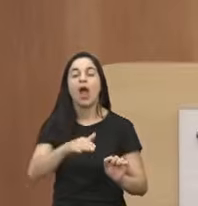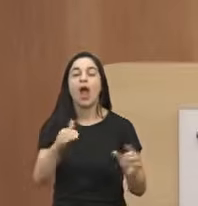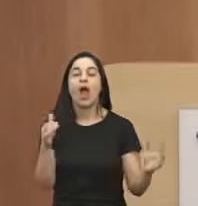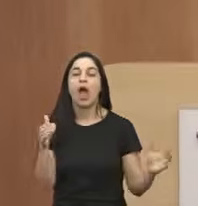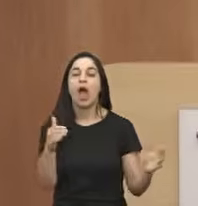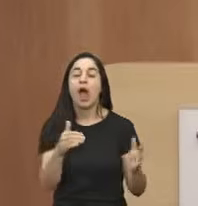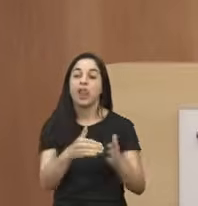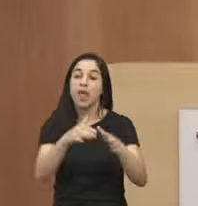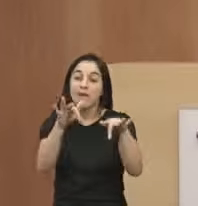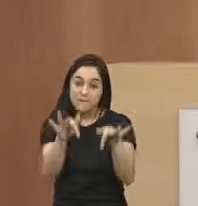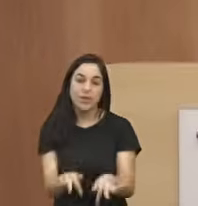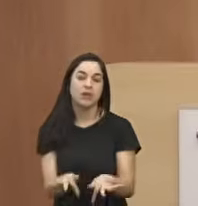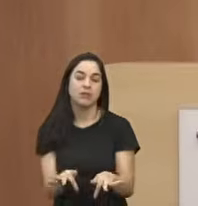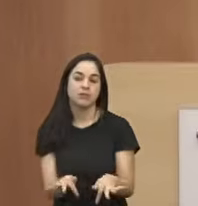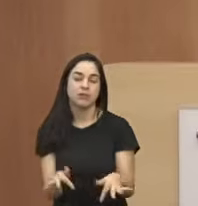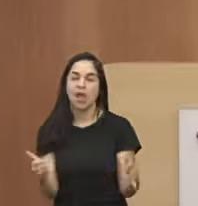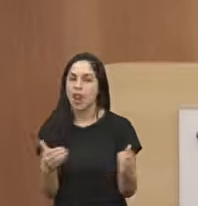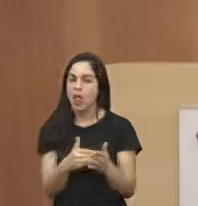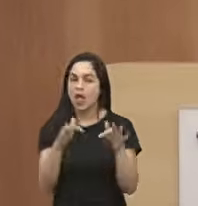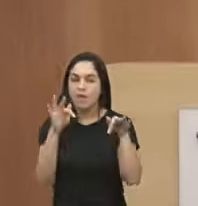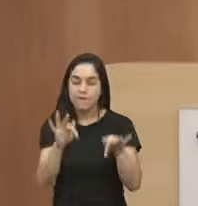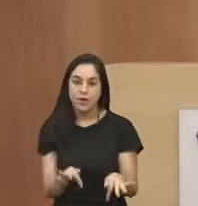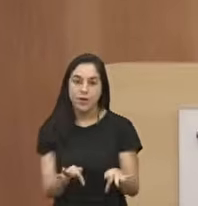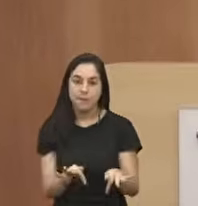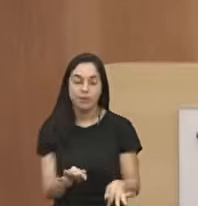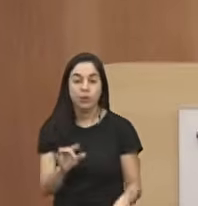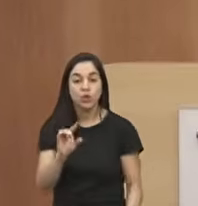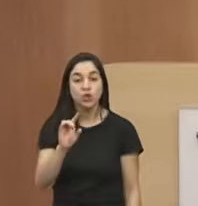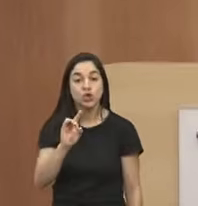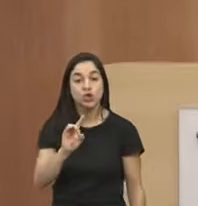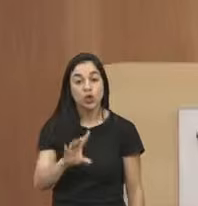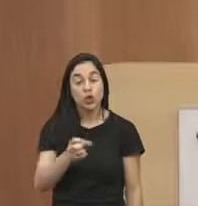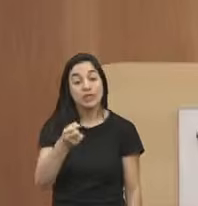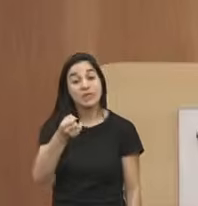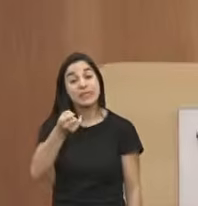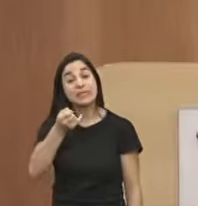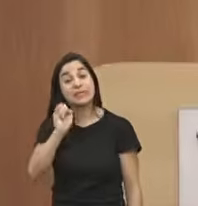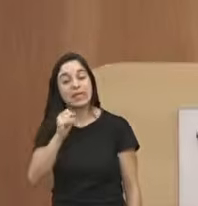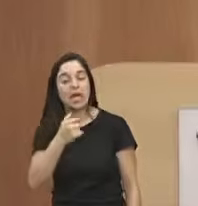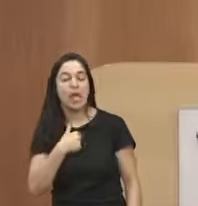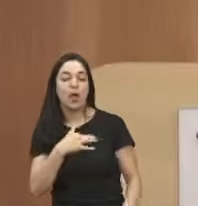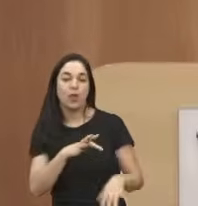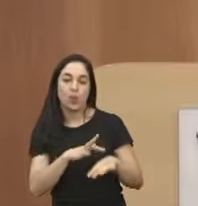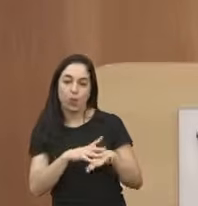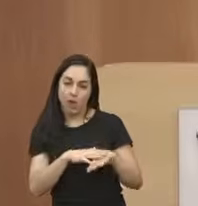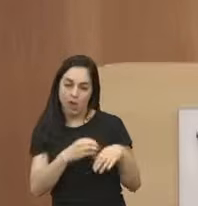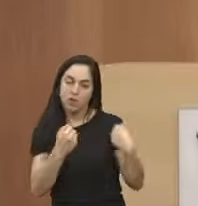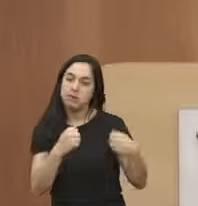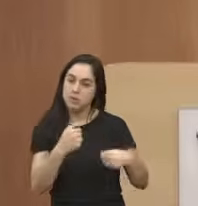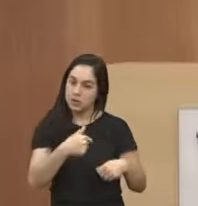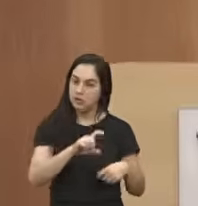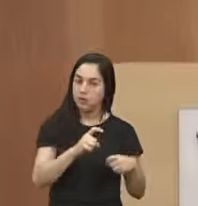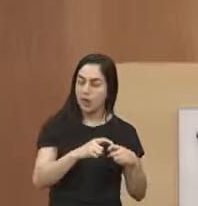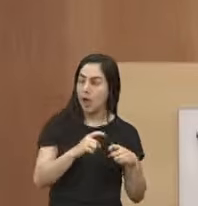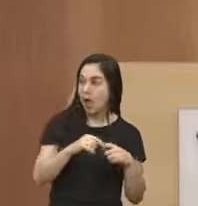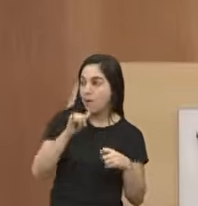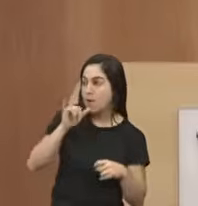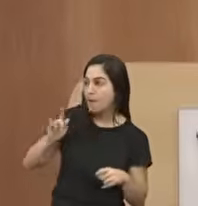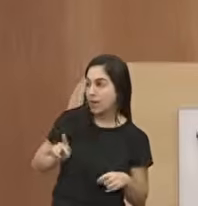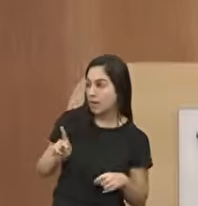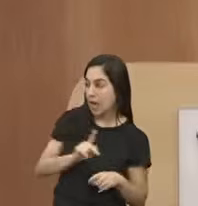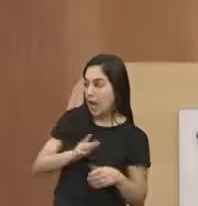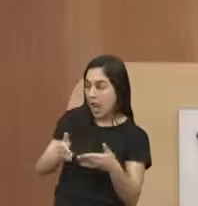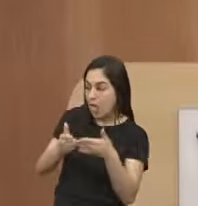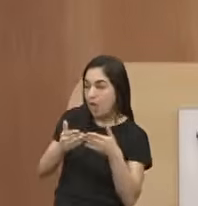até terminar. Só o dia que eu estou doente, que eu tenho para o médico, que aí eu falo para os presidentes, eu estou indo embora porque